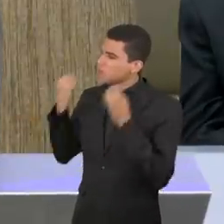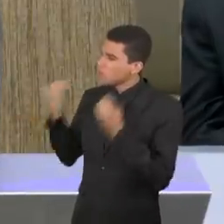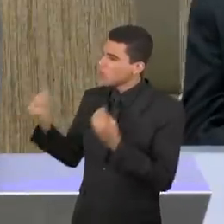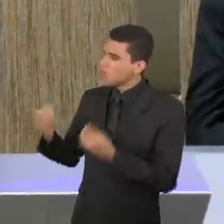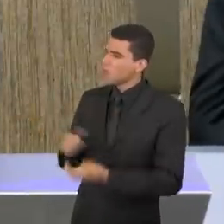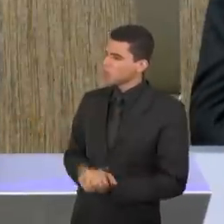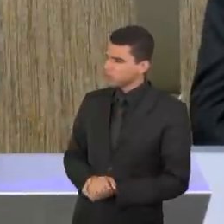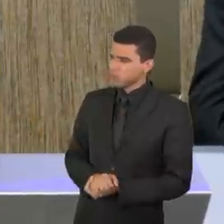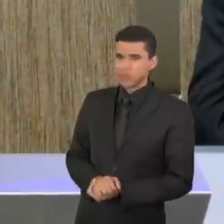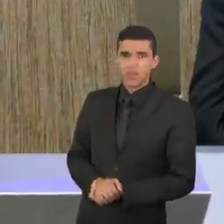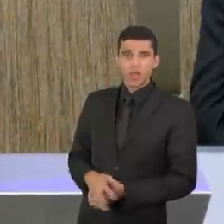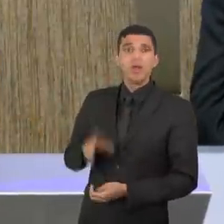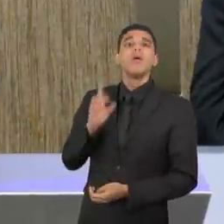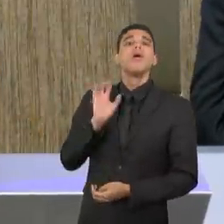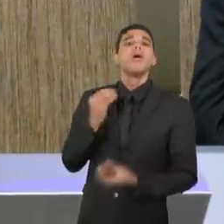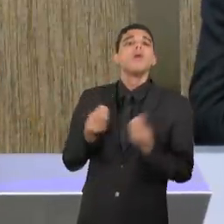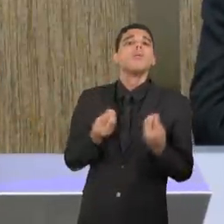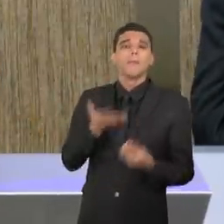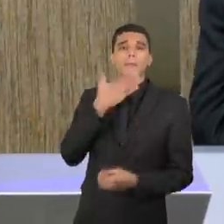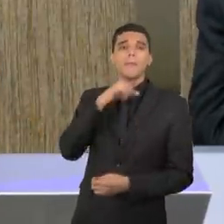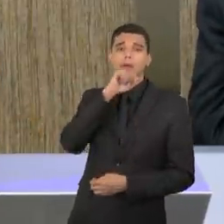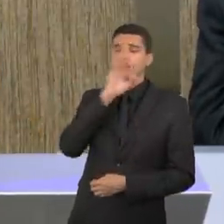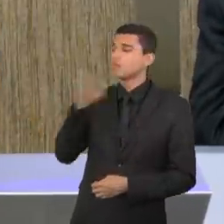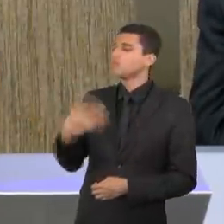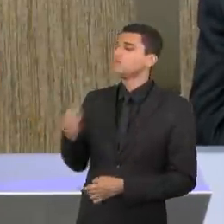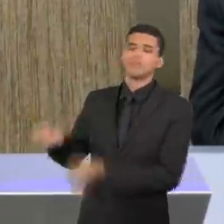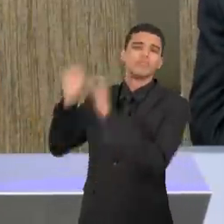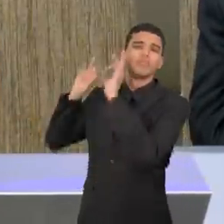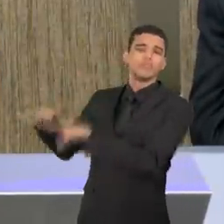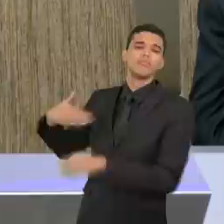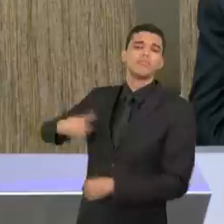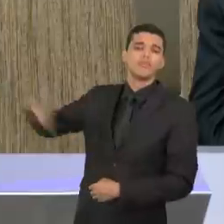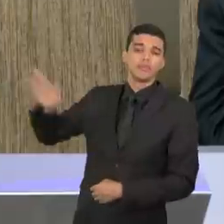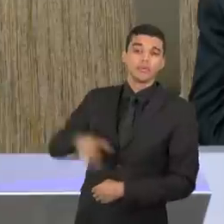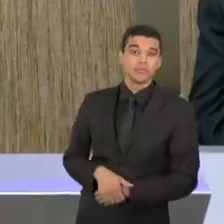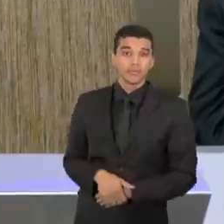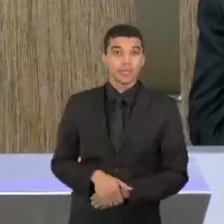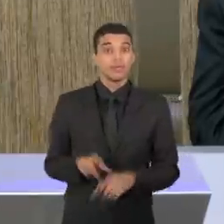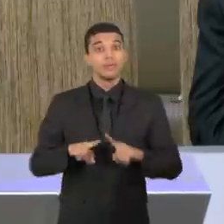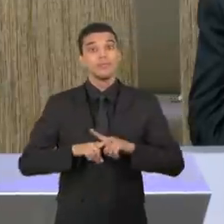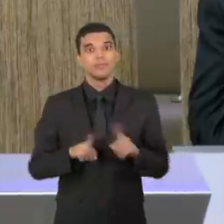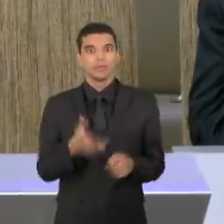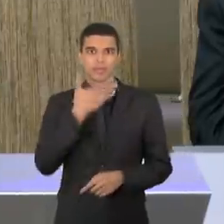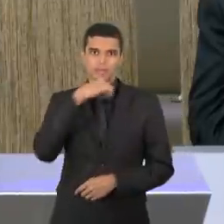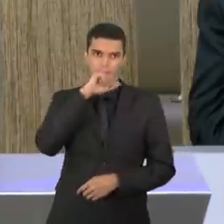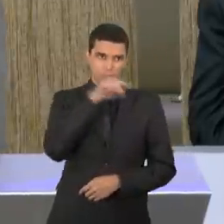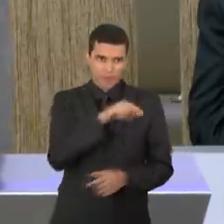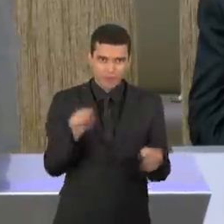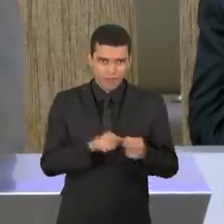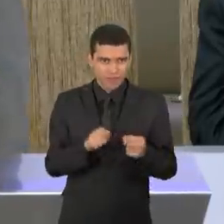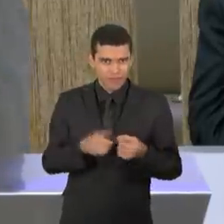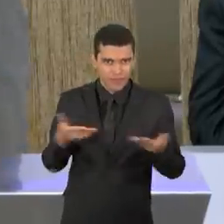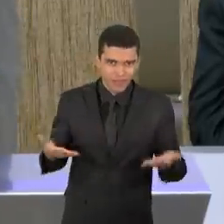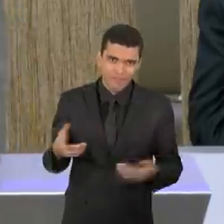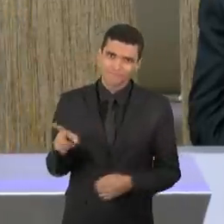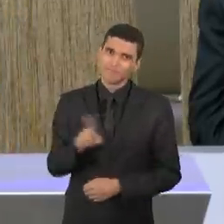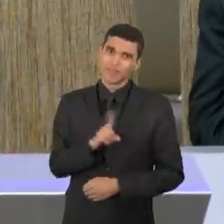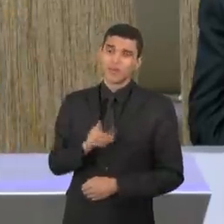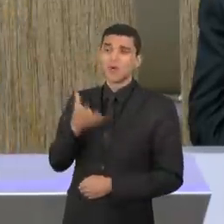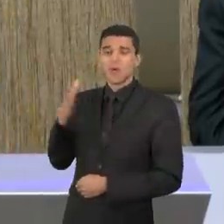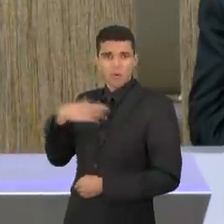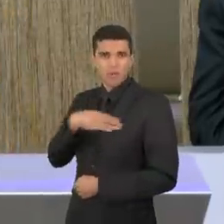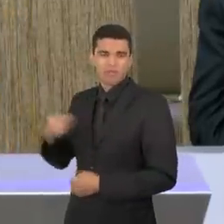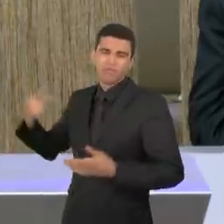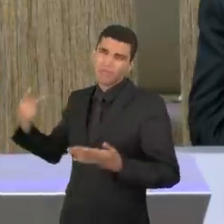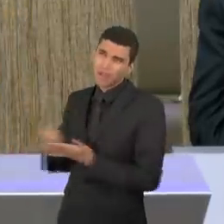Interessante, o filho fez do que fez e o pai ainda sentindo saudade dele. Aí quando chega no versículo 20,